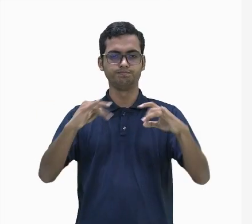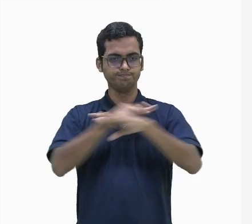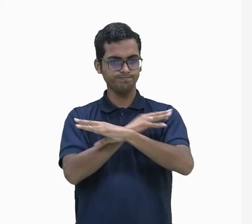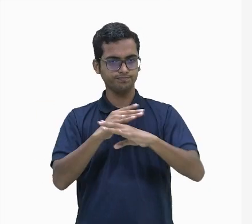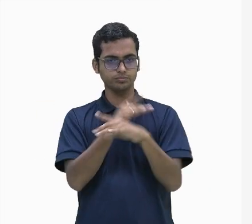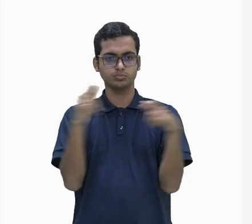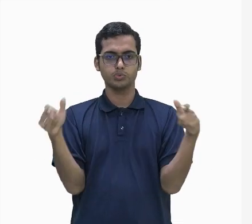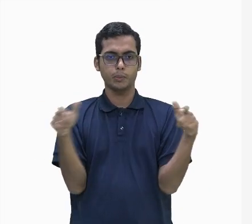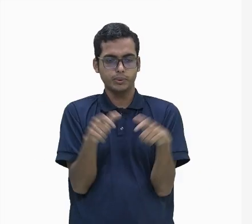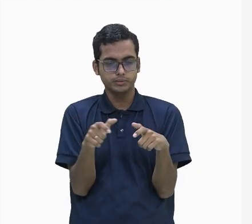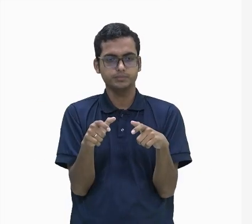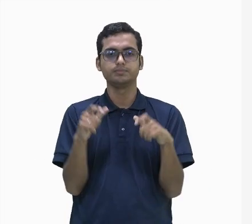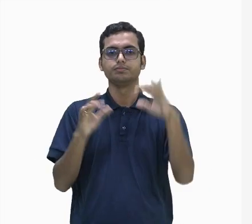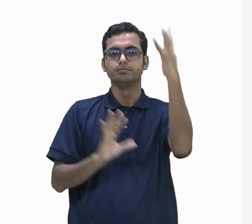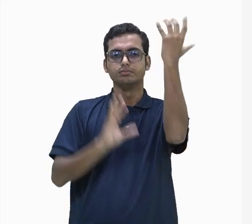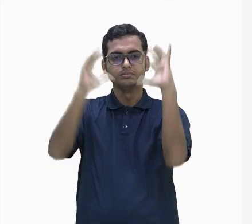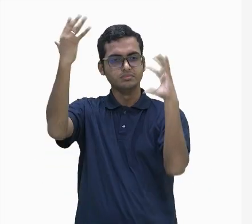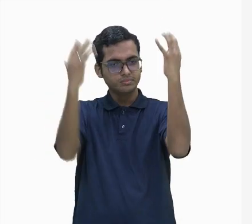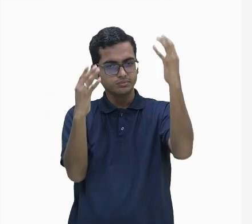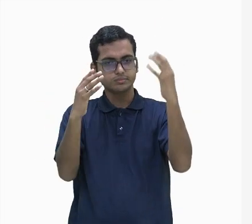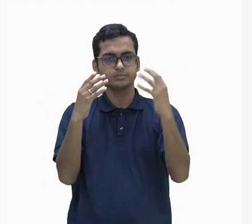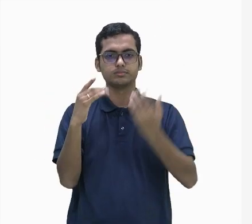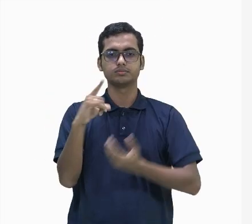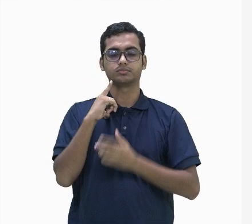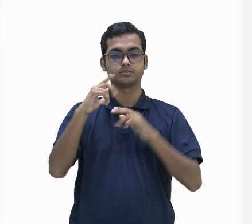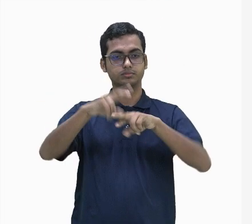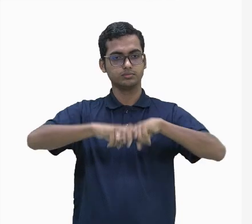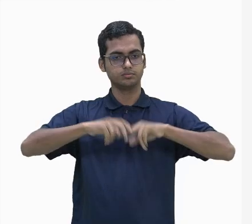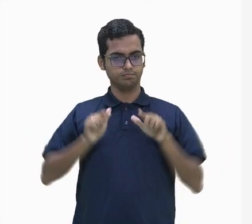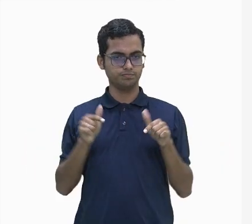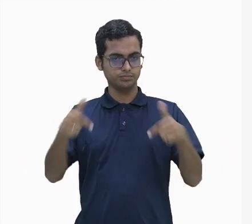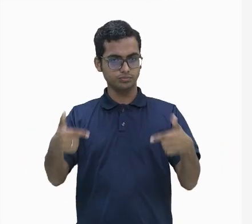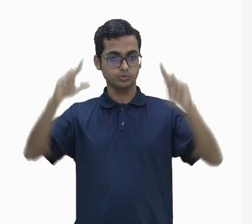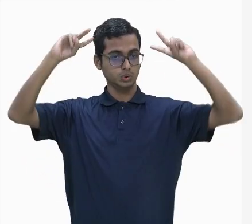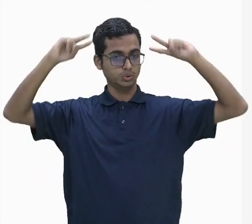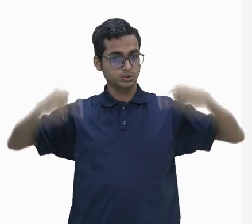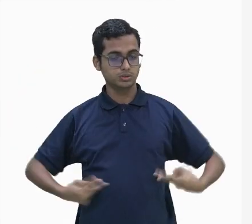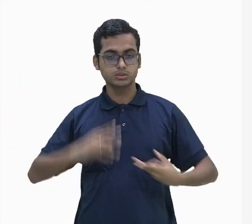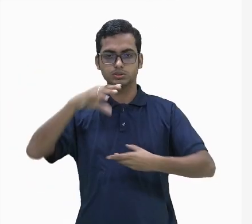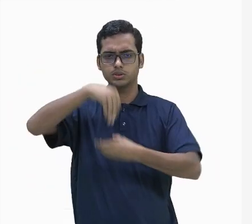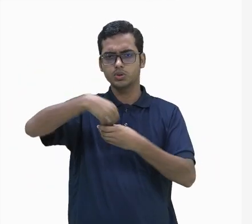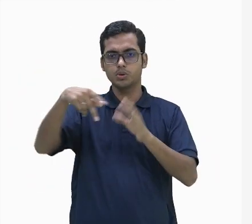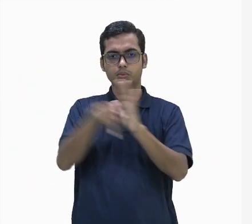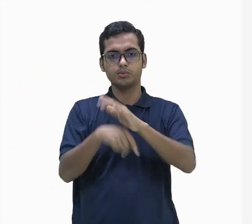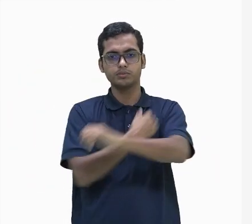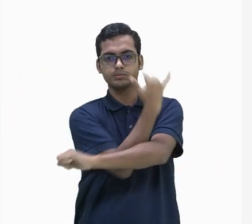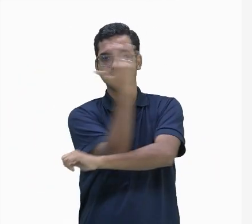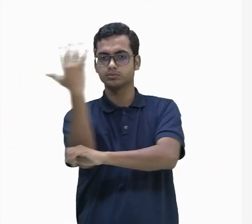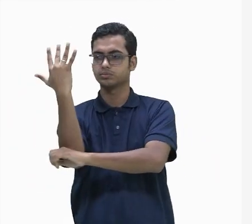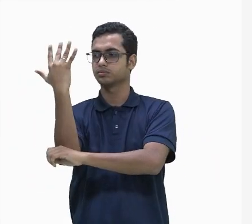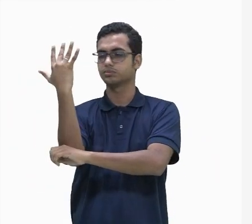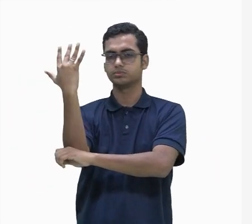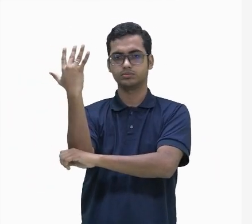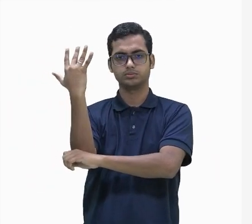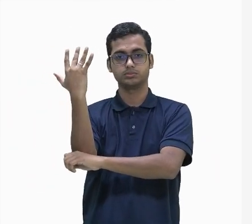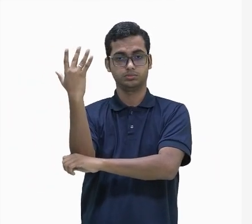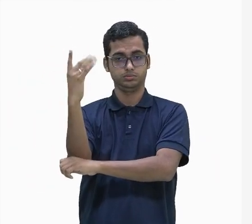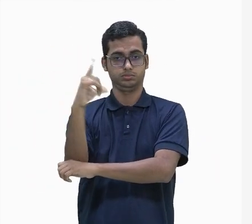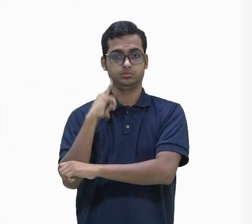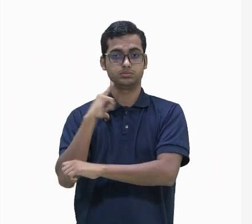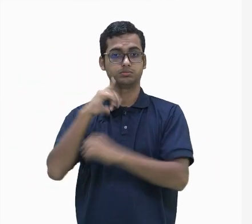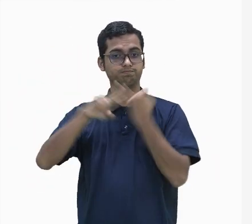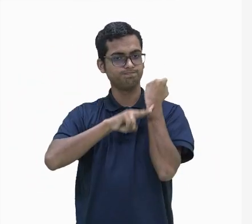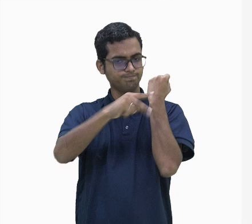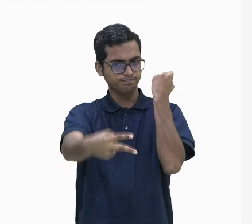microclima urbano, formado pela ação do homem na natureza. Provoca algumas